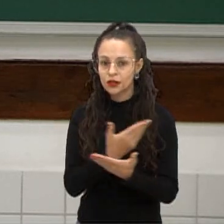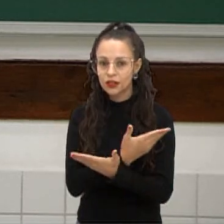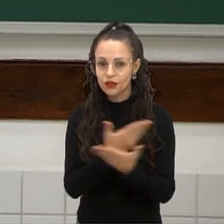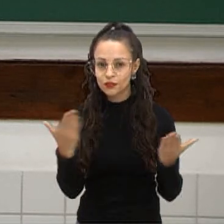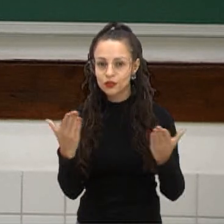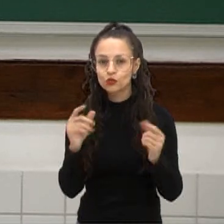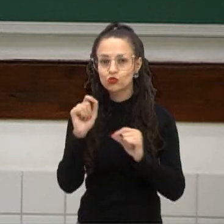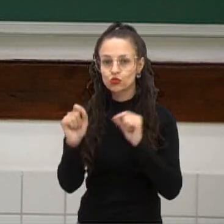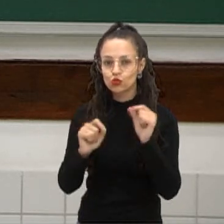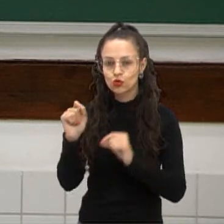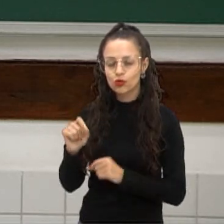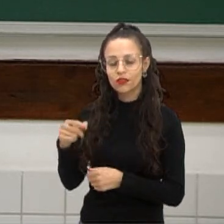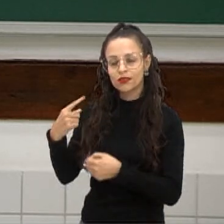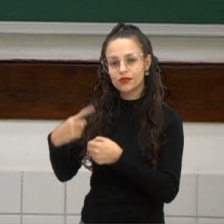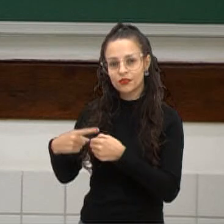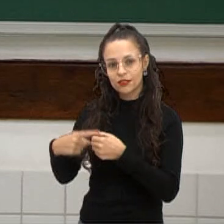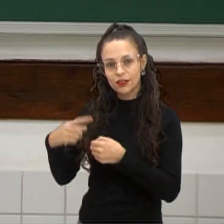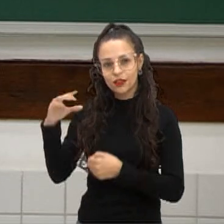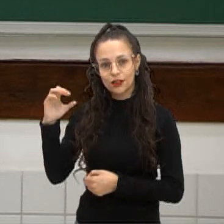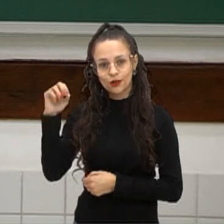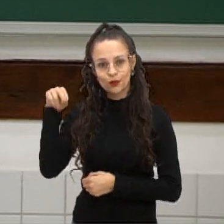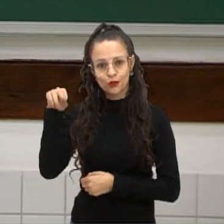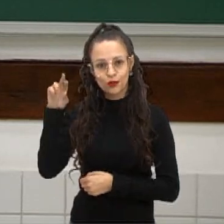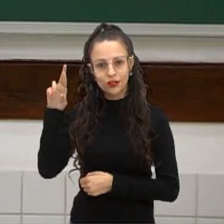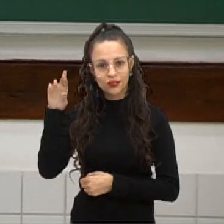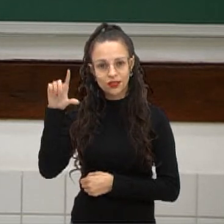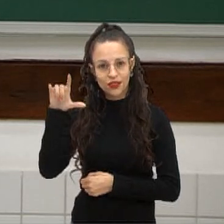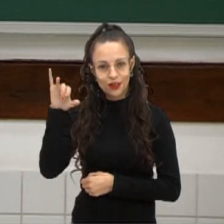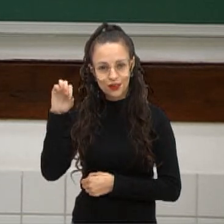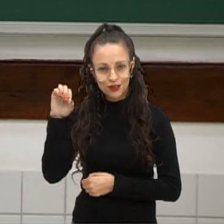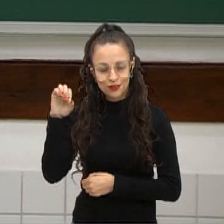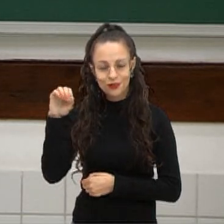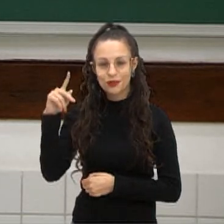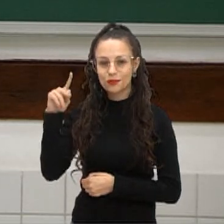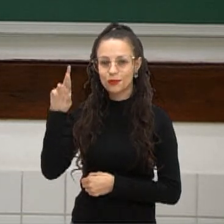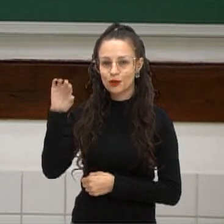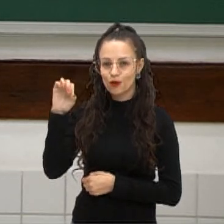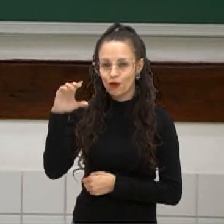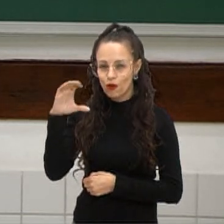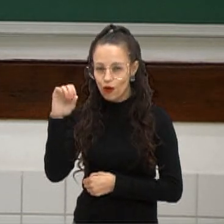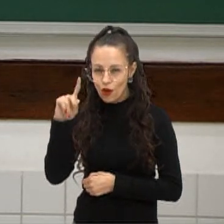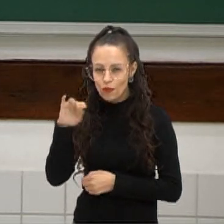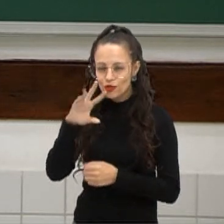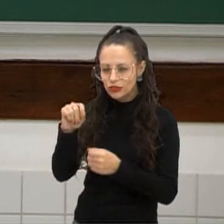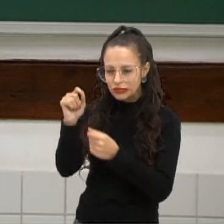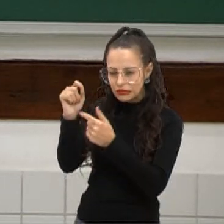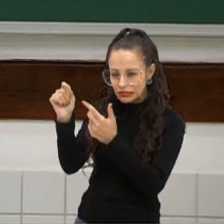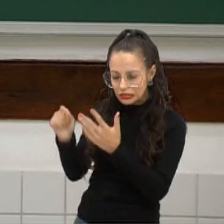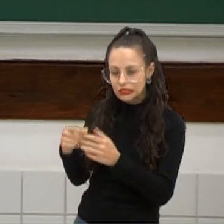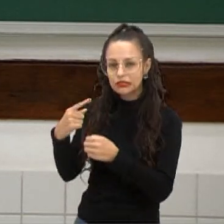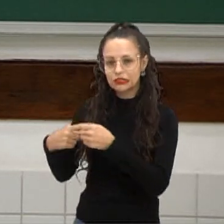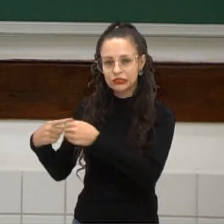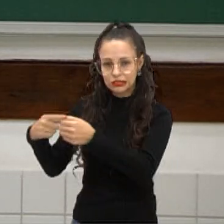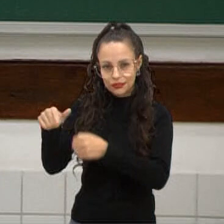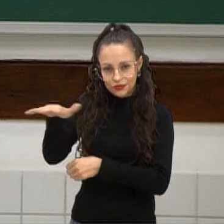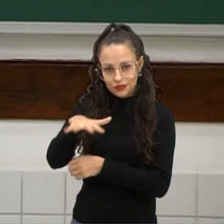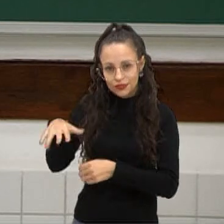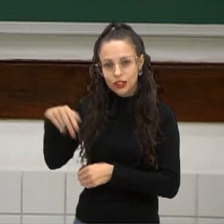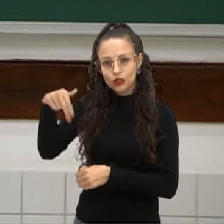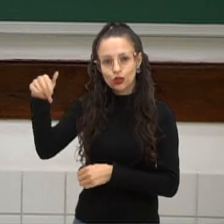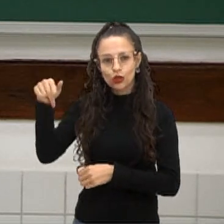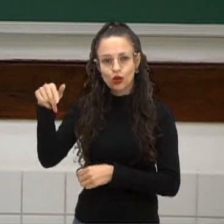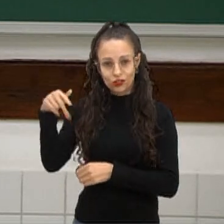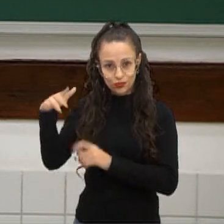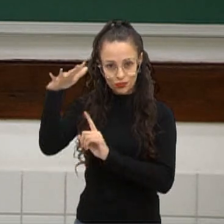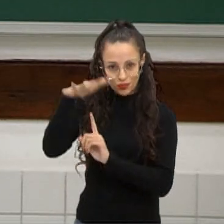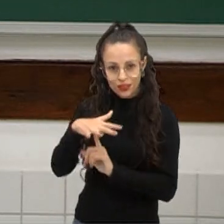Novo lá, Colégio Procópio, Abatiá, Ibaiti, esse pessoal todo já frequentei lá, pessoal das escolas lá do Norte,